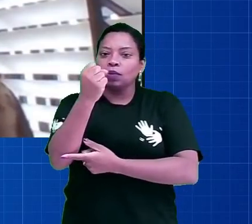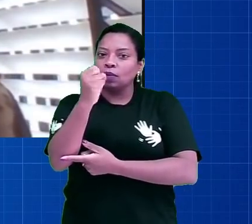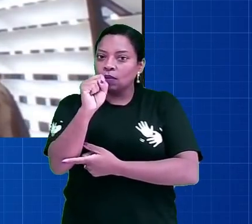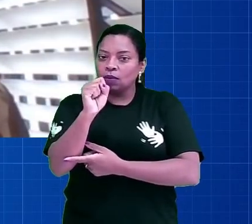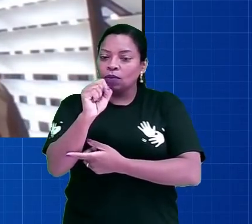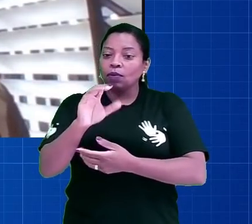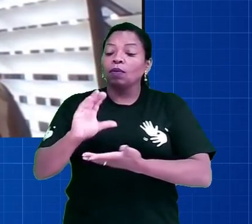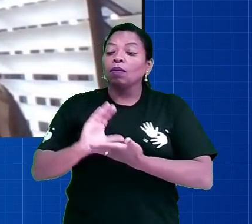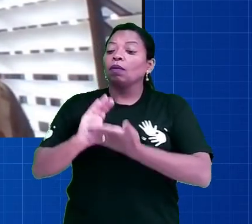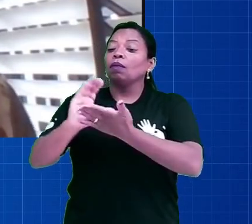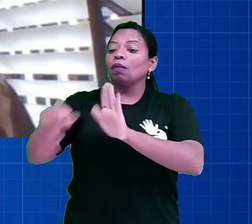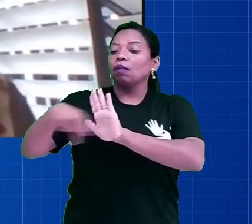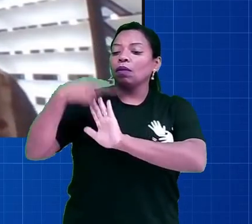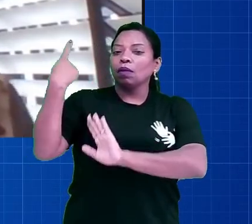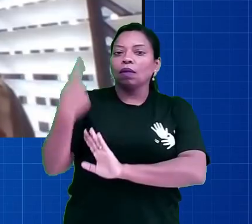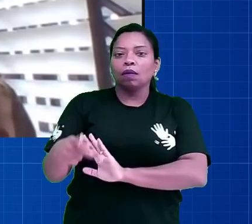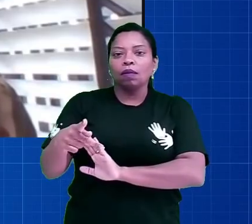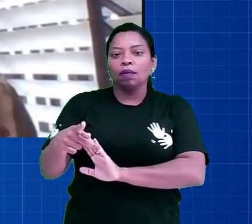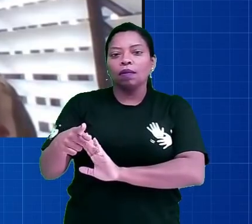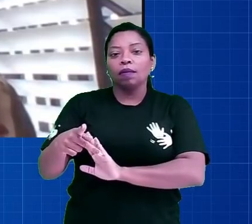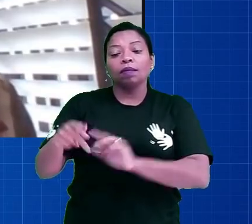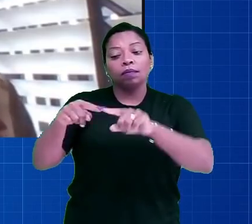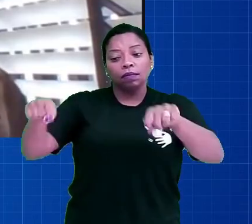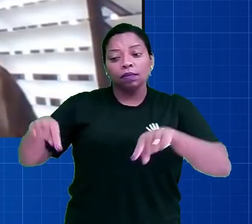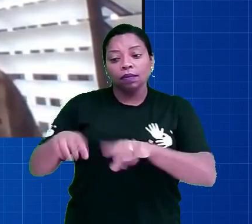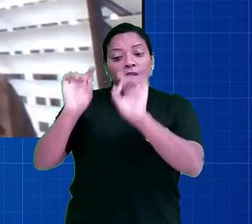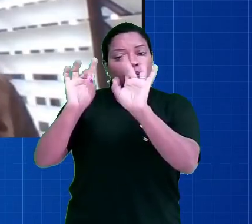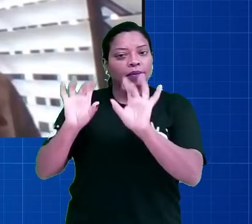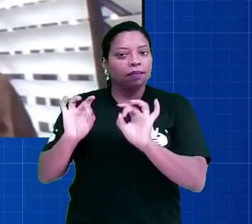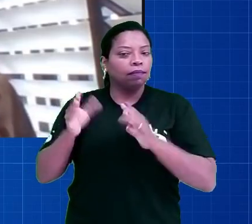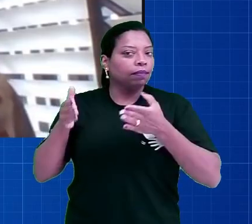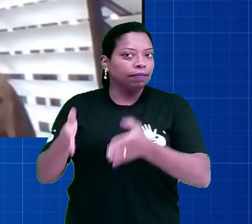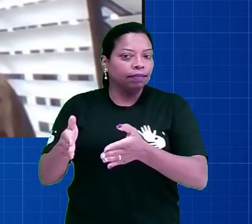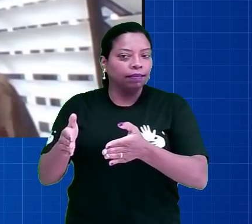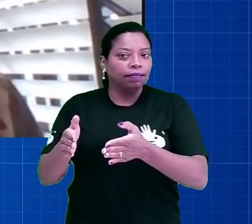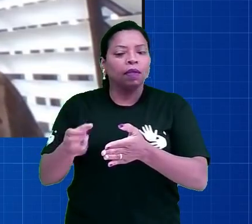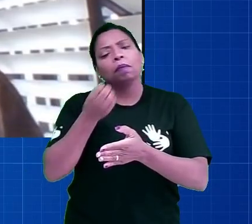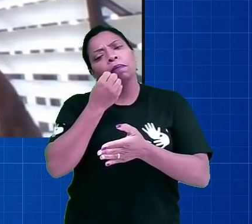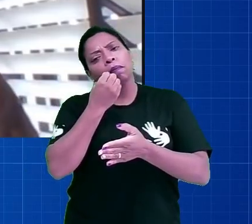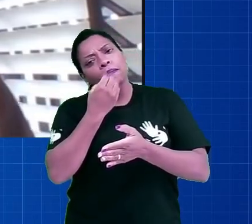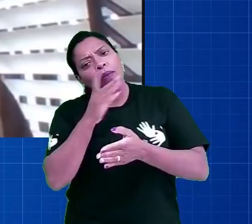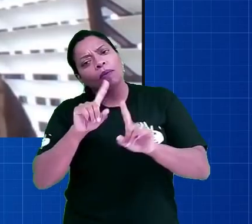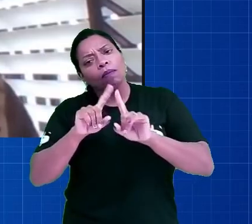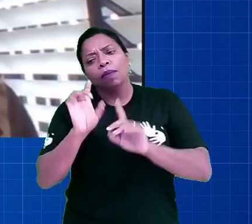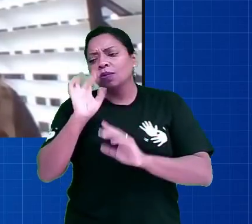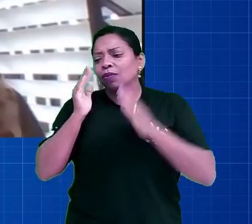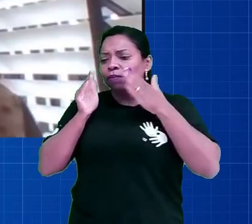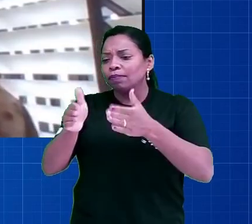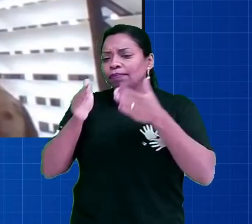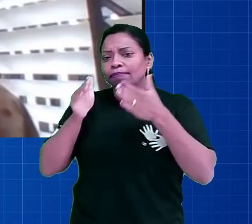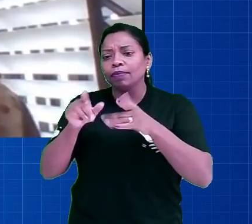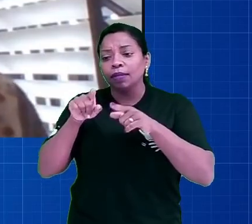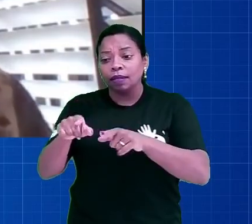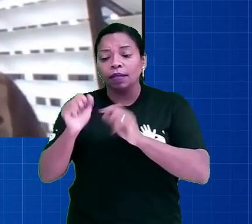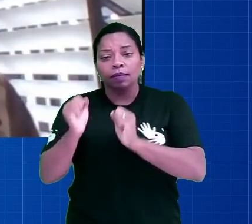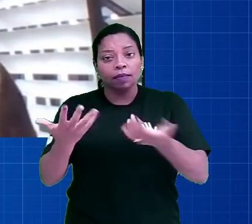na política de 2008 foi no AEE. Isso é bom? De um lado mas a gente não pode jamais